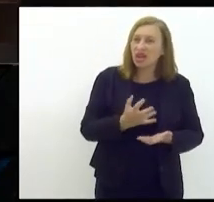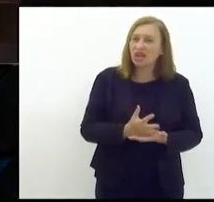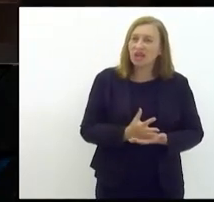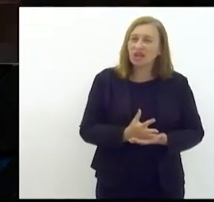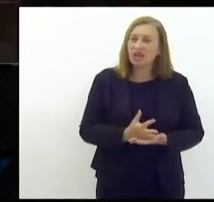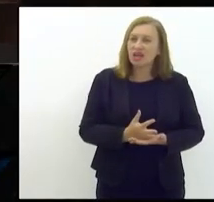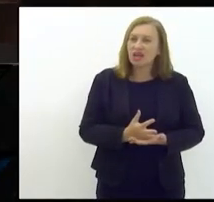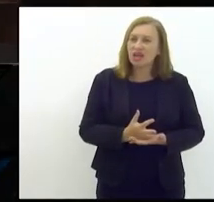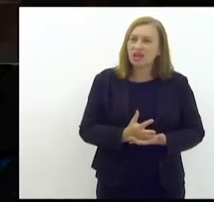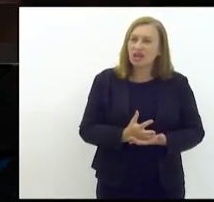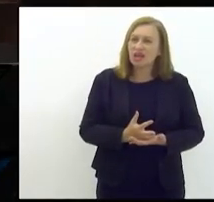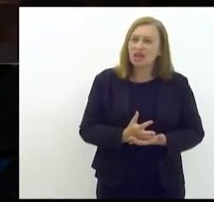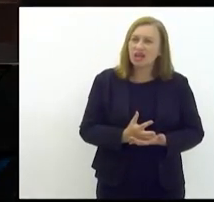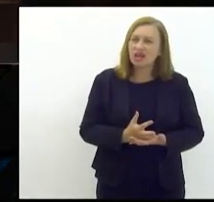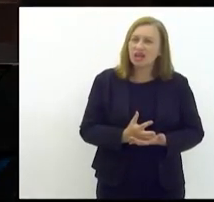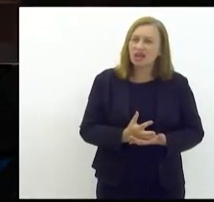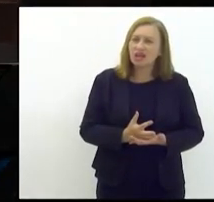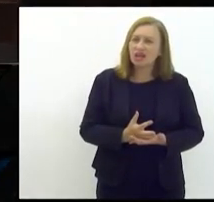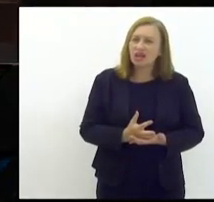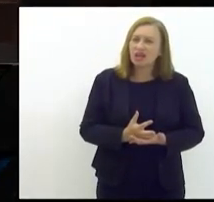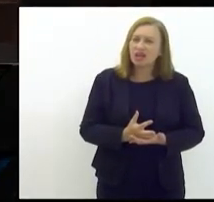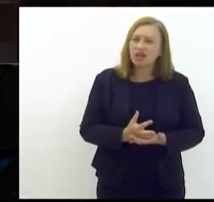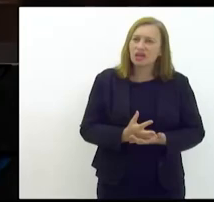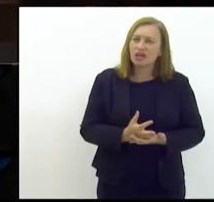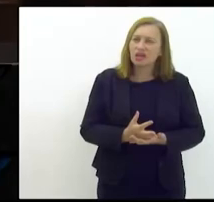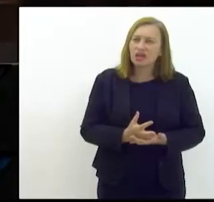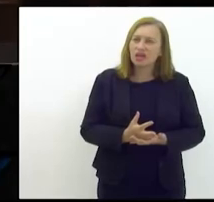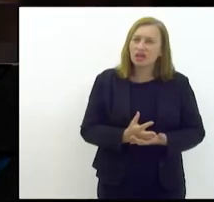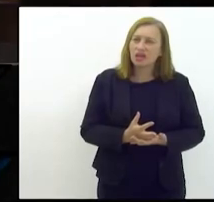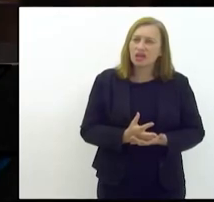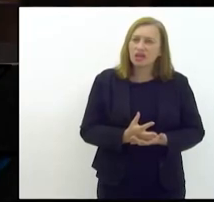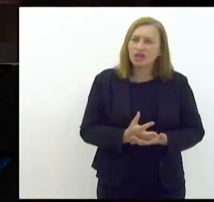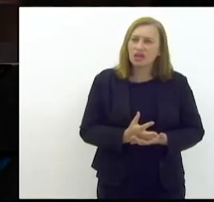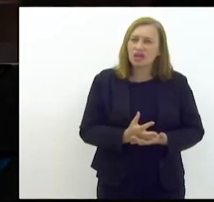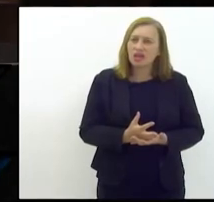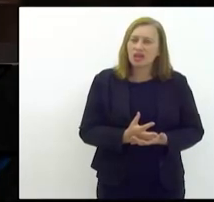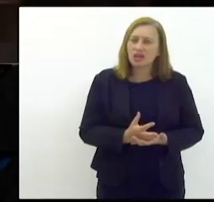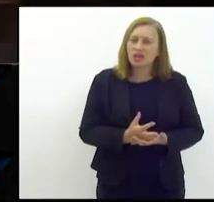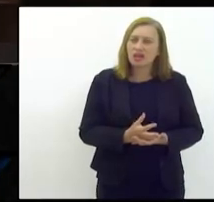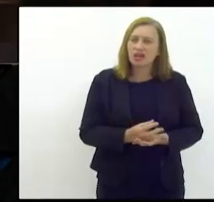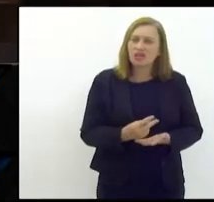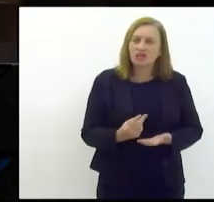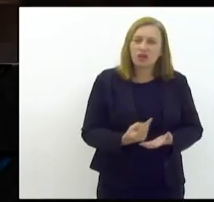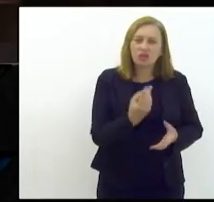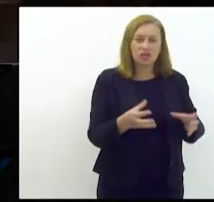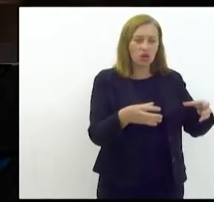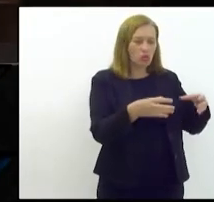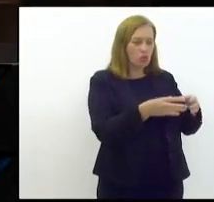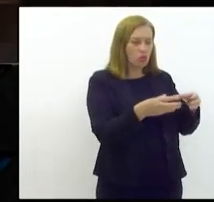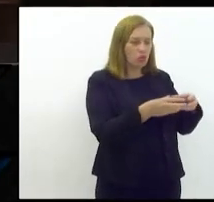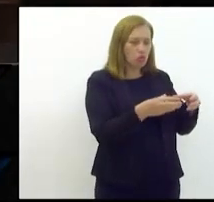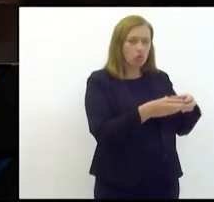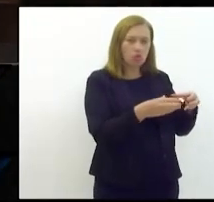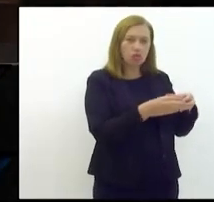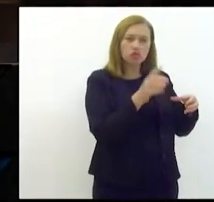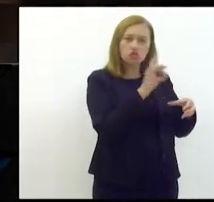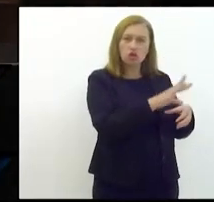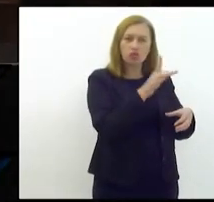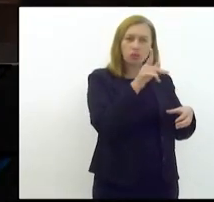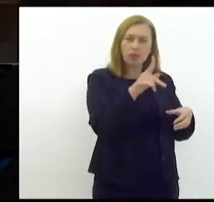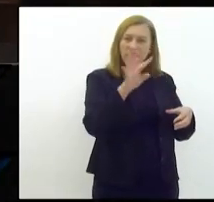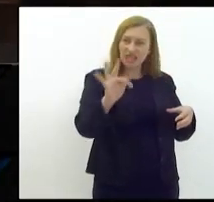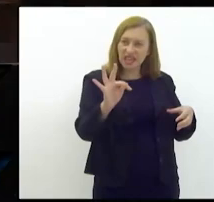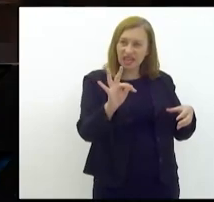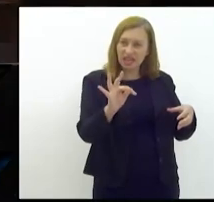acolher a turma do PT de todo o Brasil Maricá já